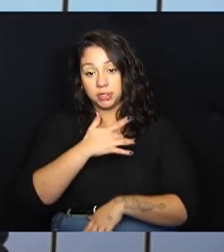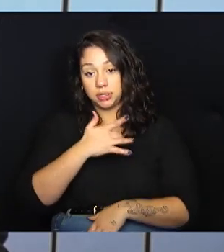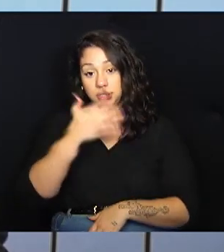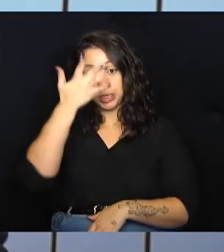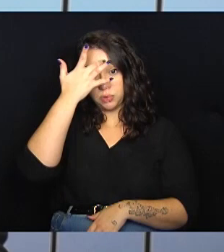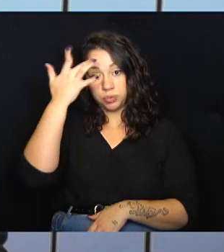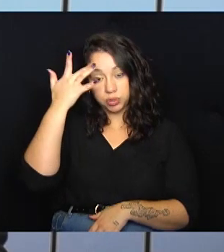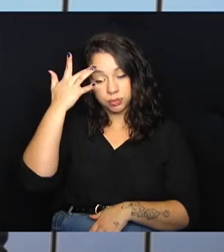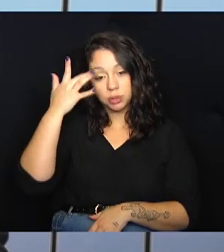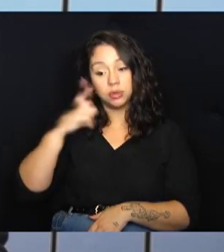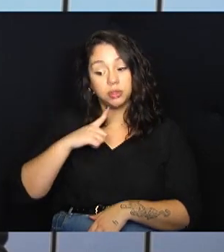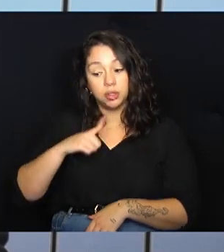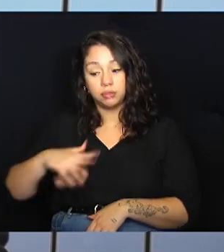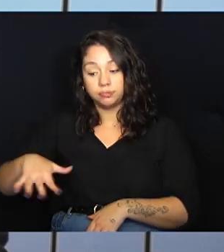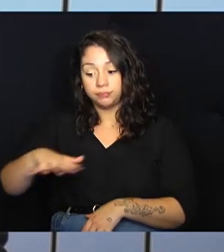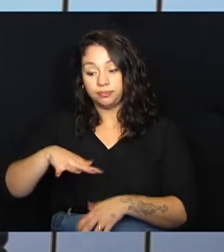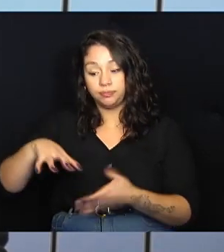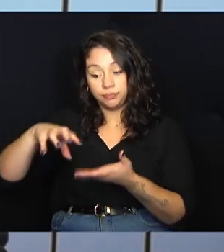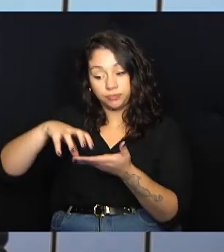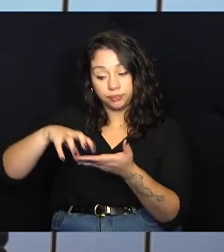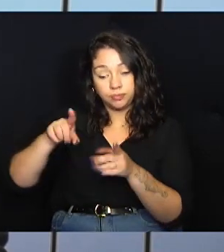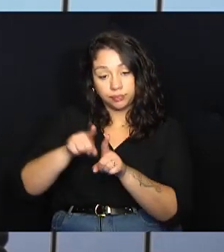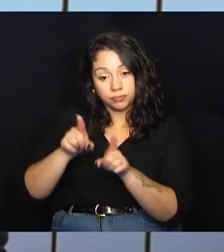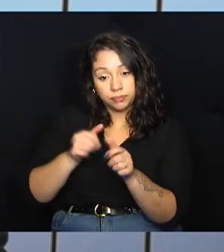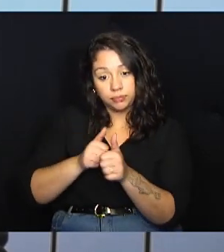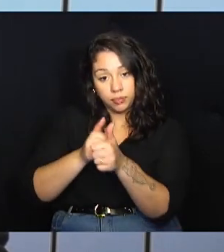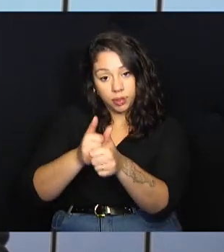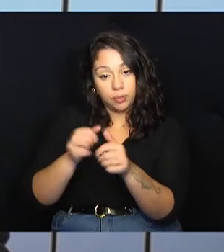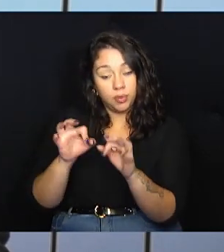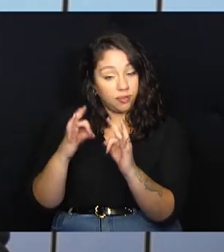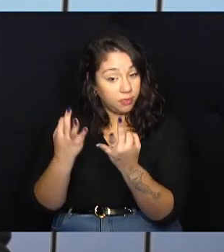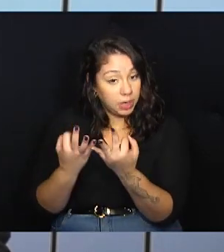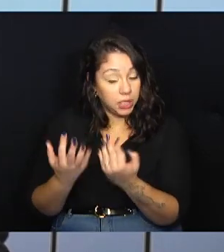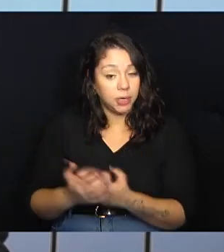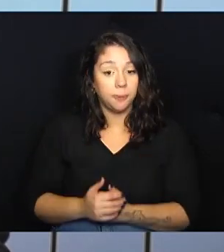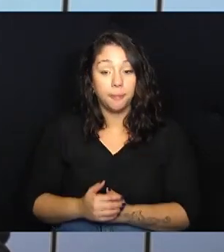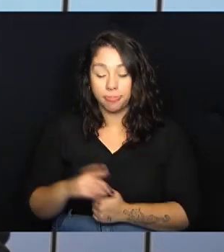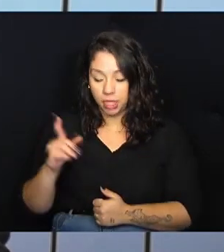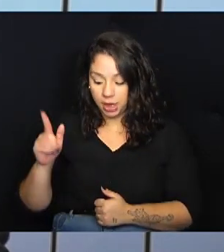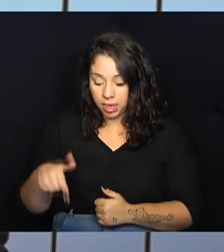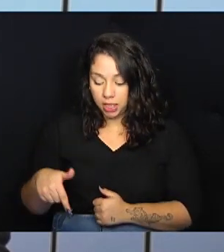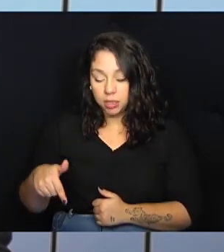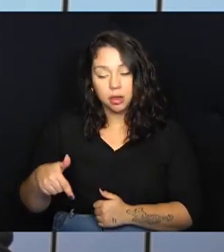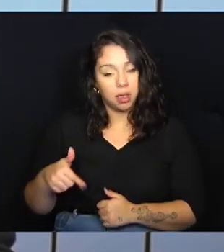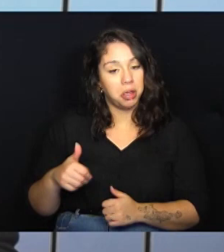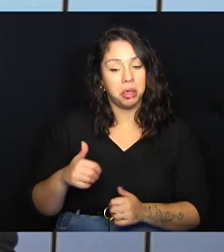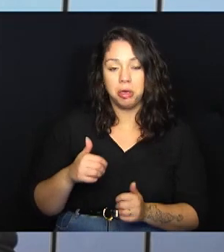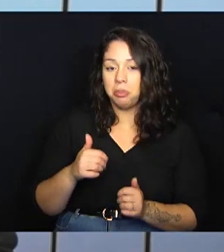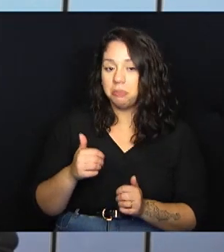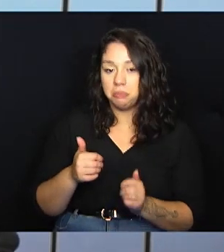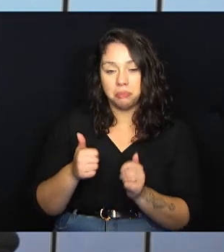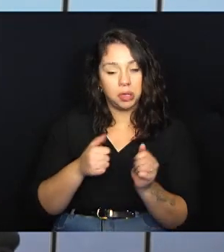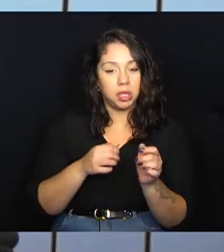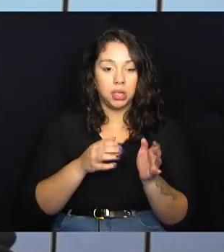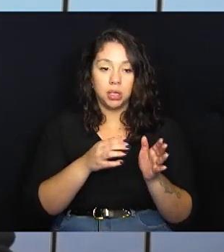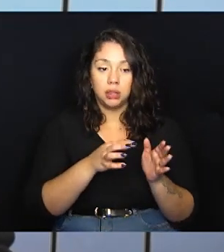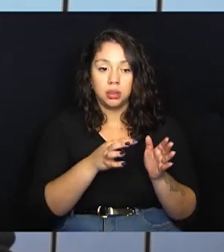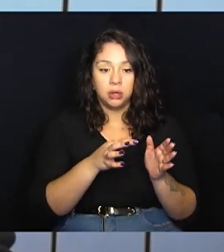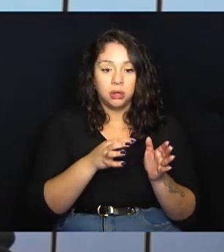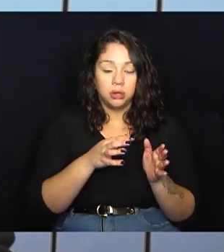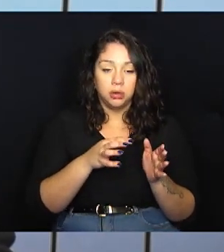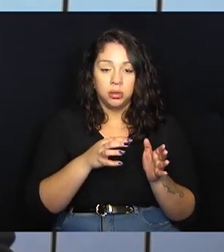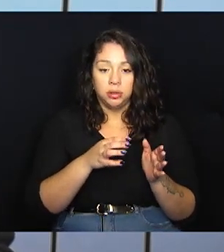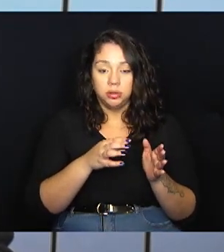mental do município, para também acompanhar aquela família. E aí, encaminhamentos diversos para programas de transferência